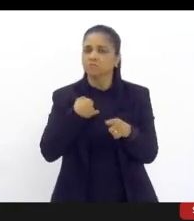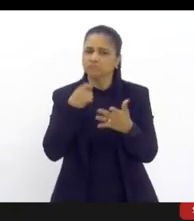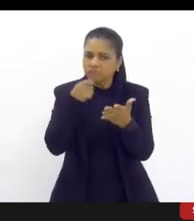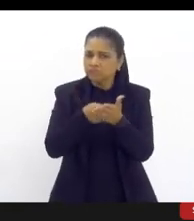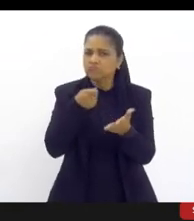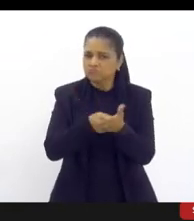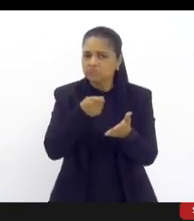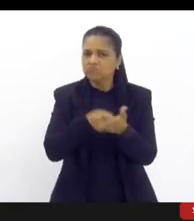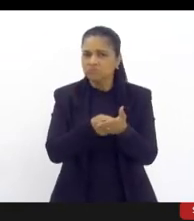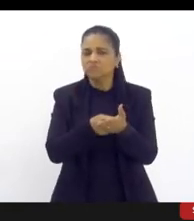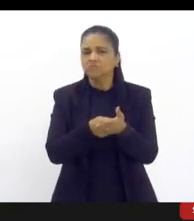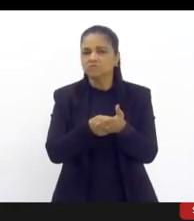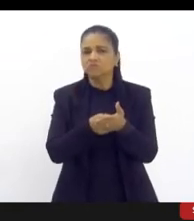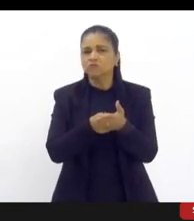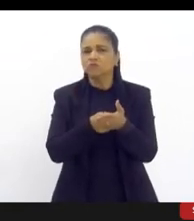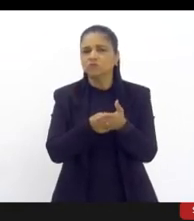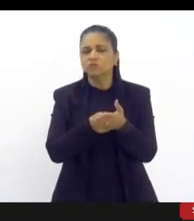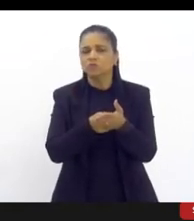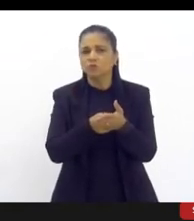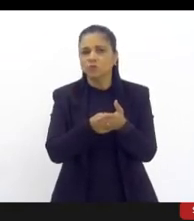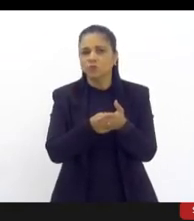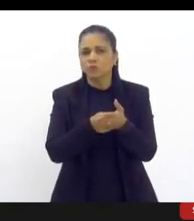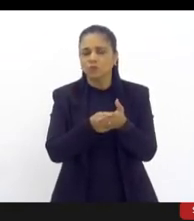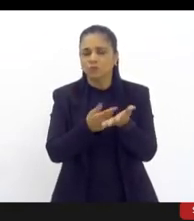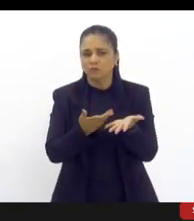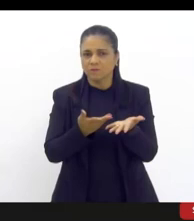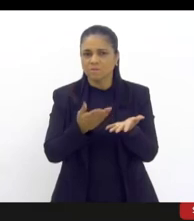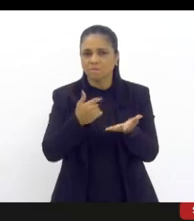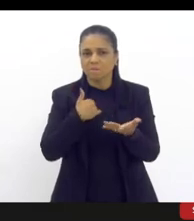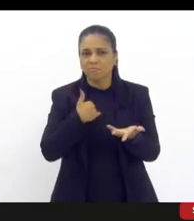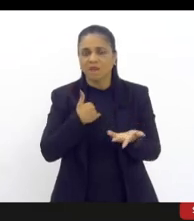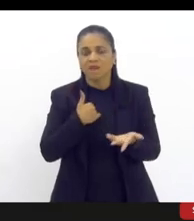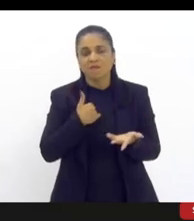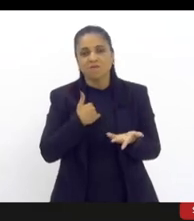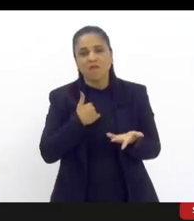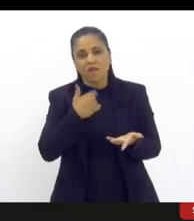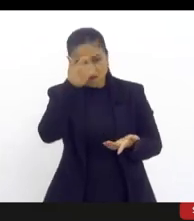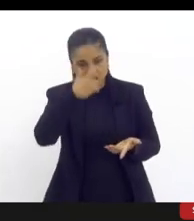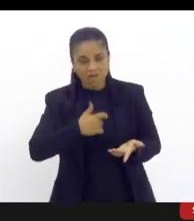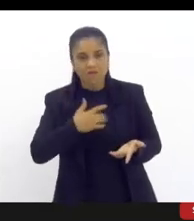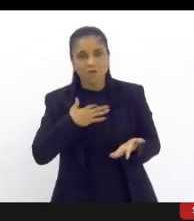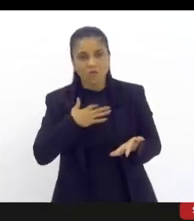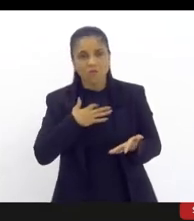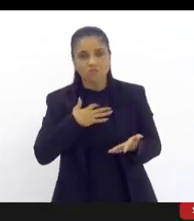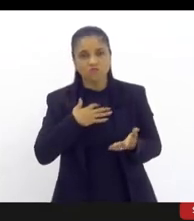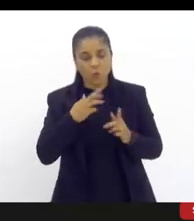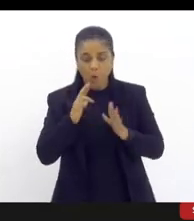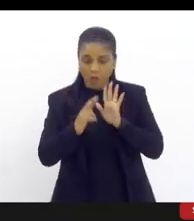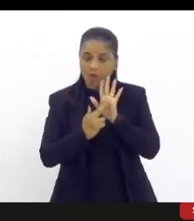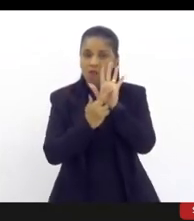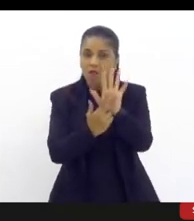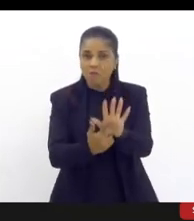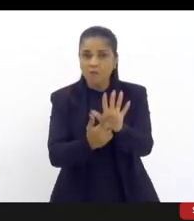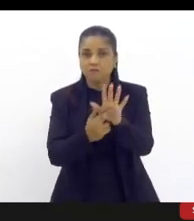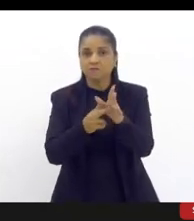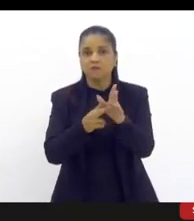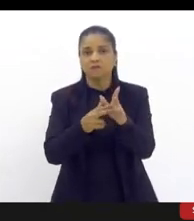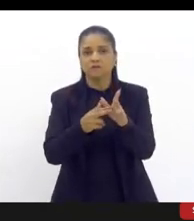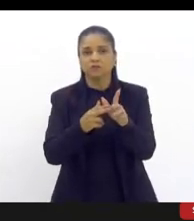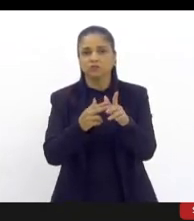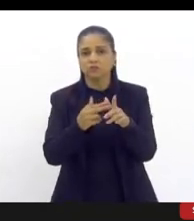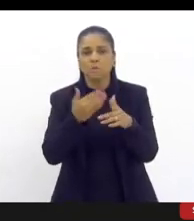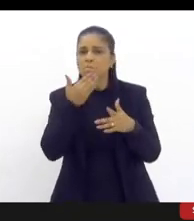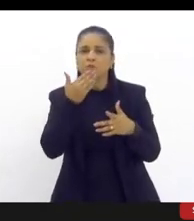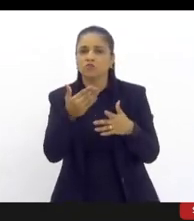que façam jus a isso, tá? Que me considere como representante. Não estou pedindo